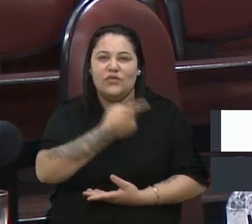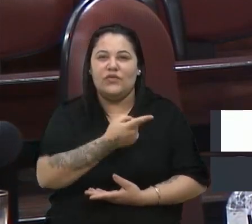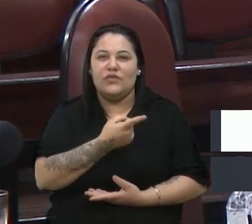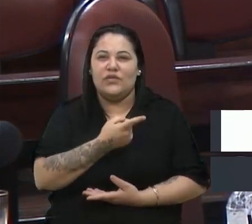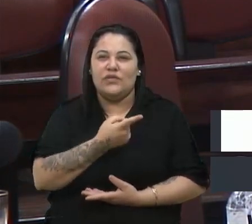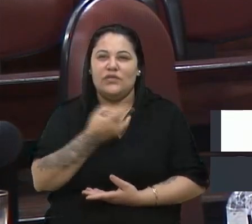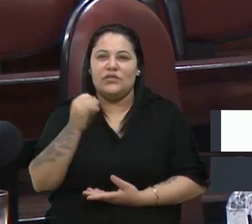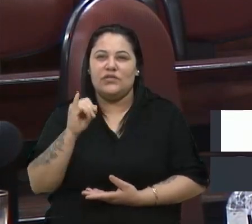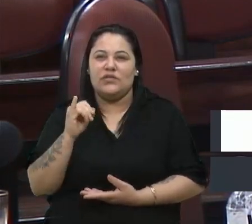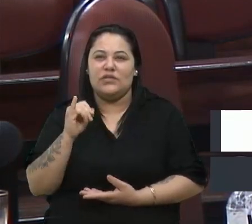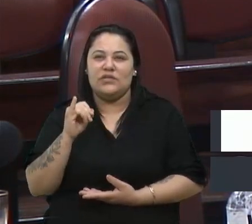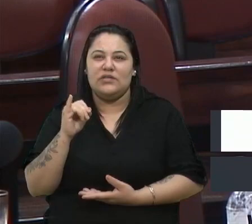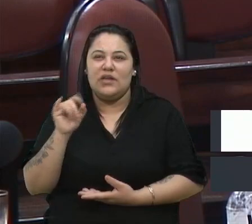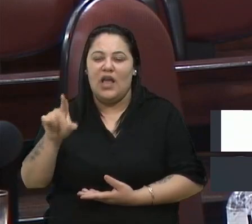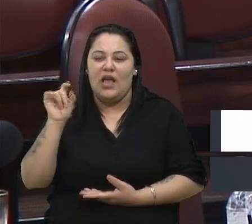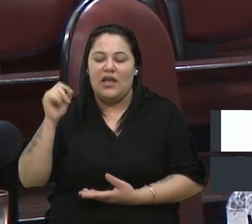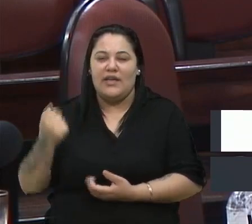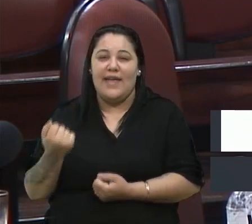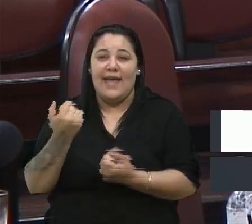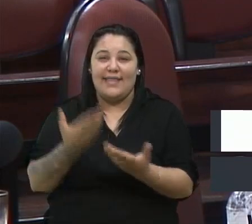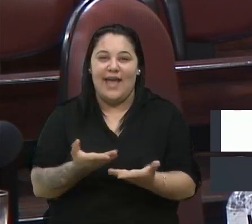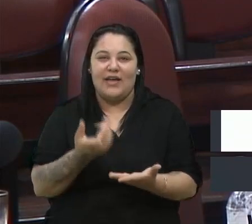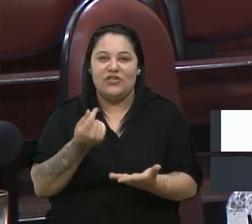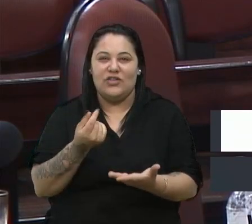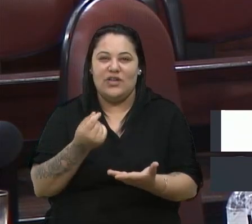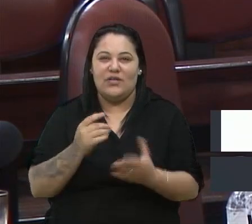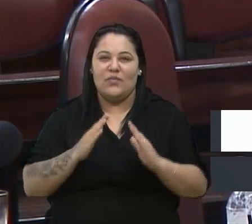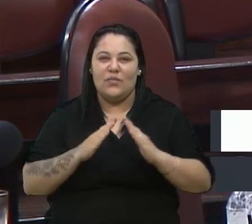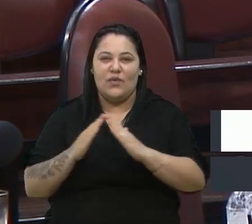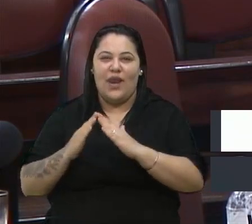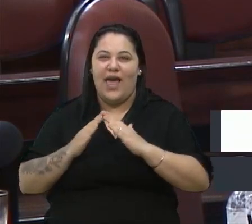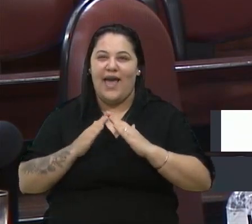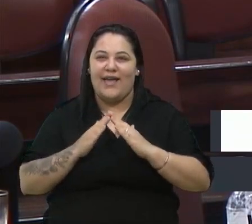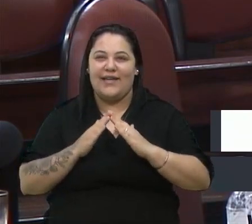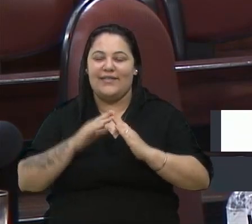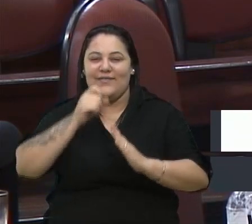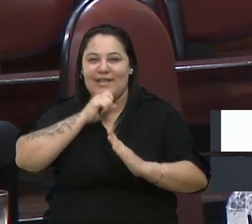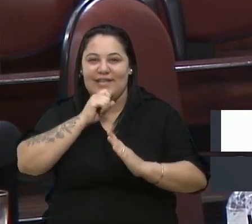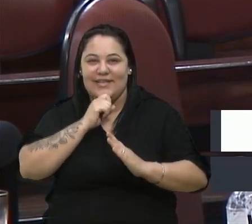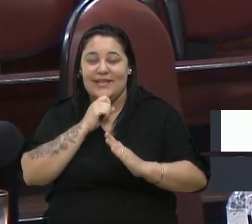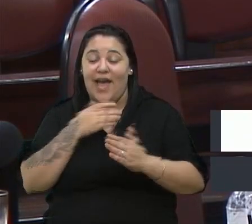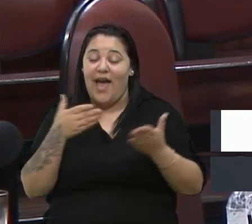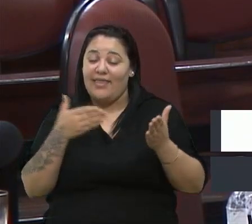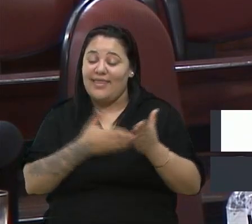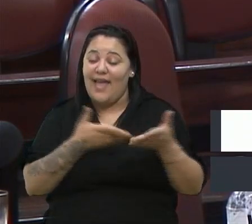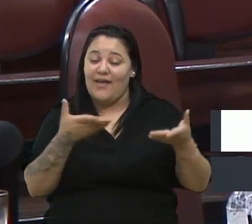dar R$1 milhão para o Lar da Velhice. Até agora, eles estão esperando as emendas.